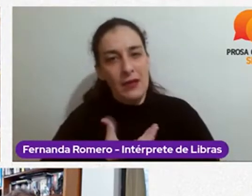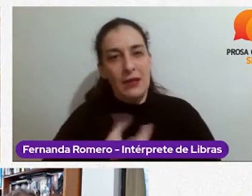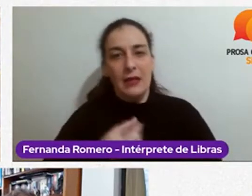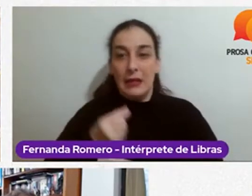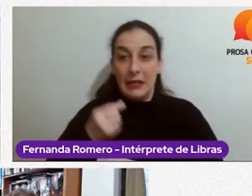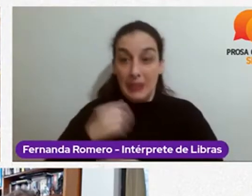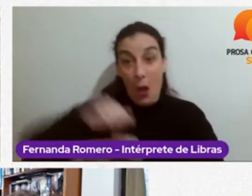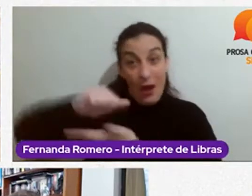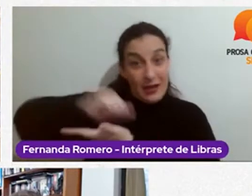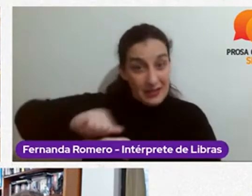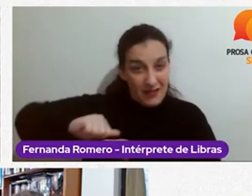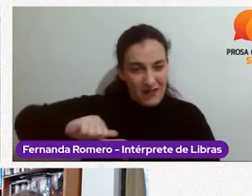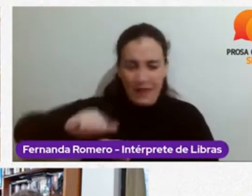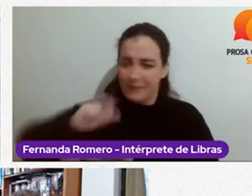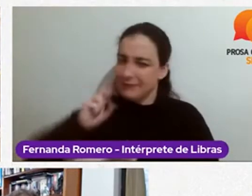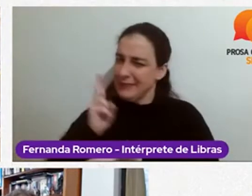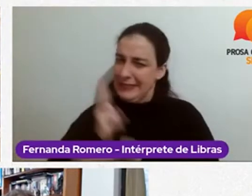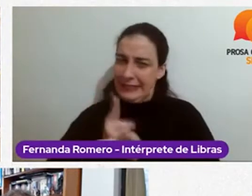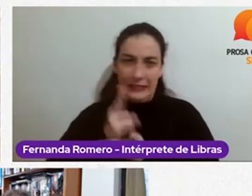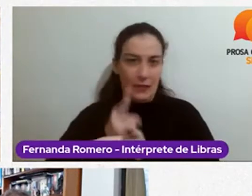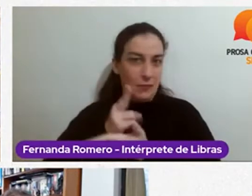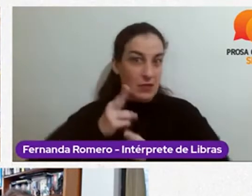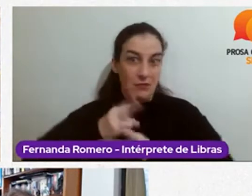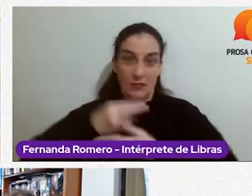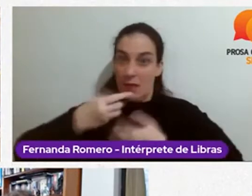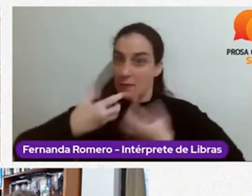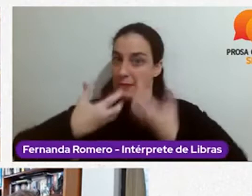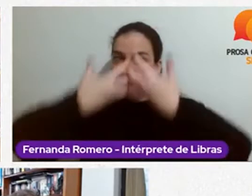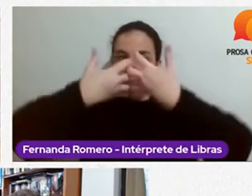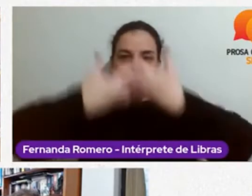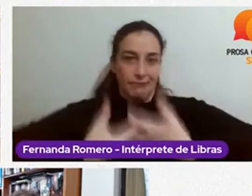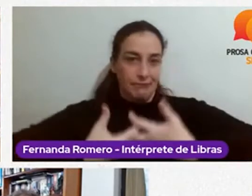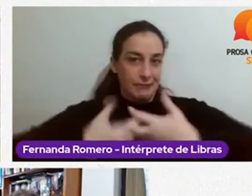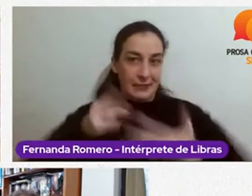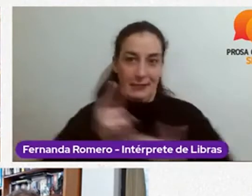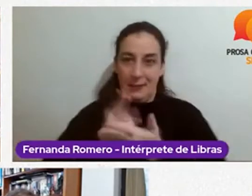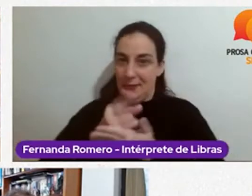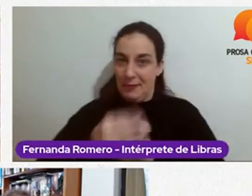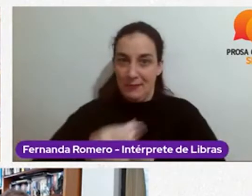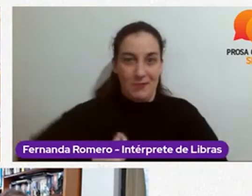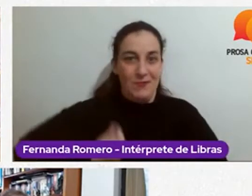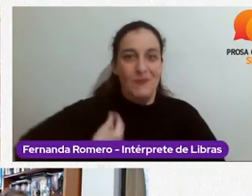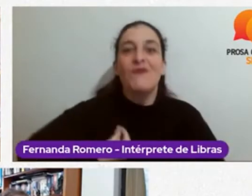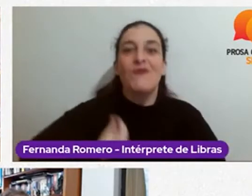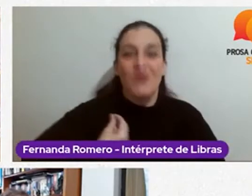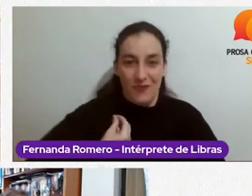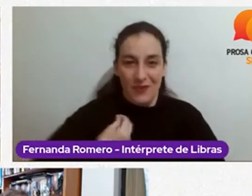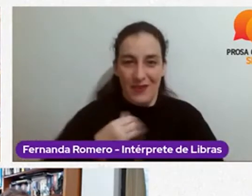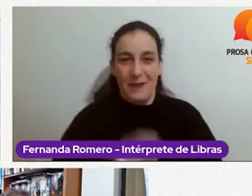sempre em atividade, né? Está sempre ligada, está sempre on.